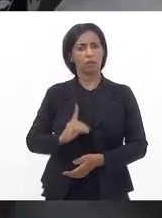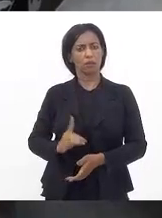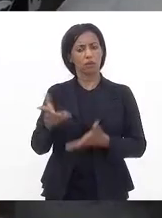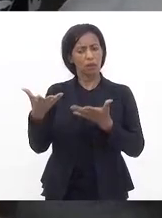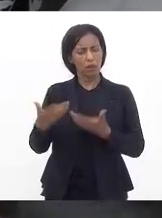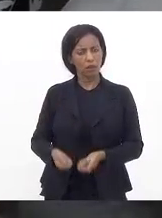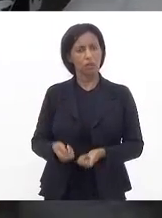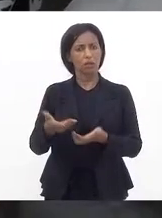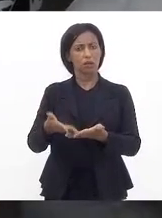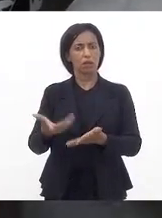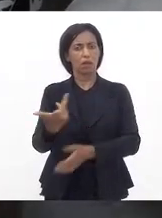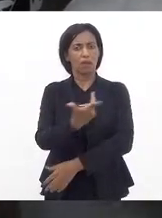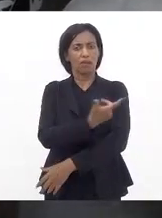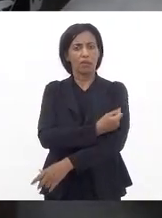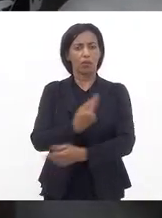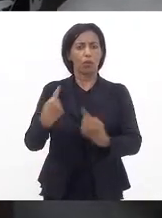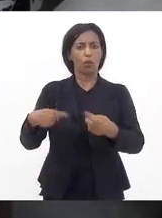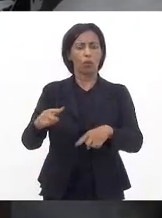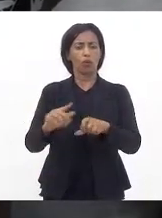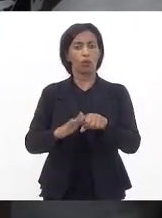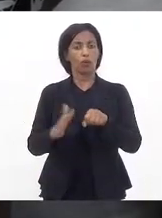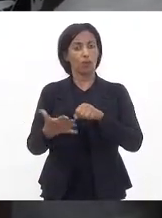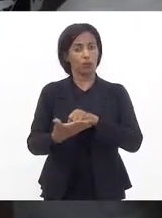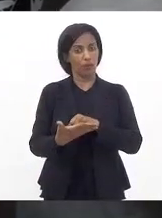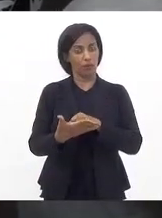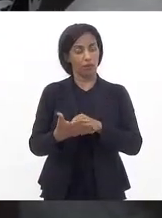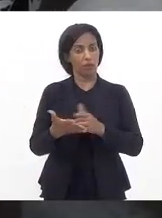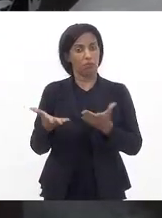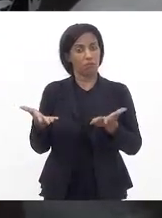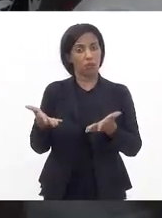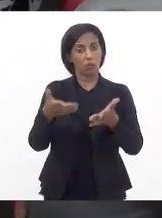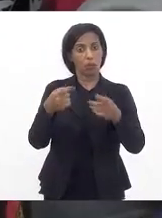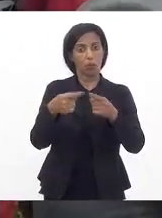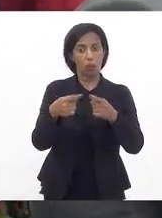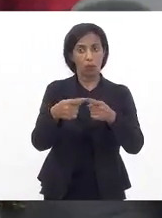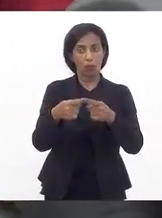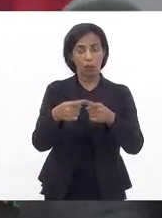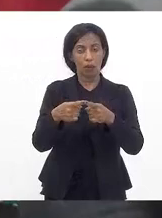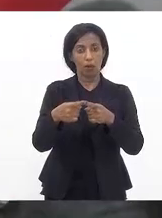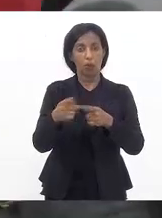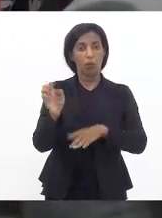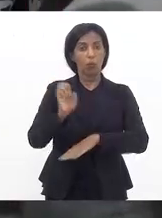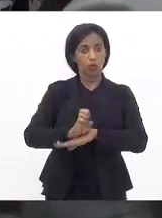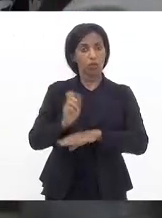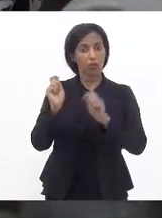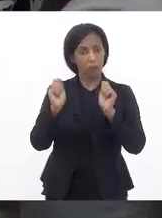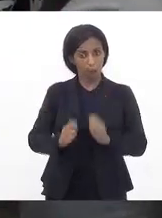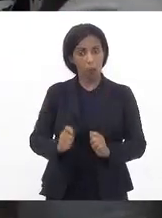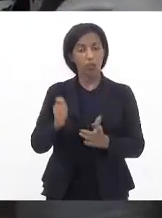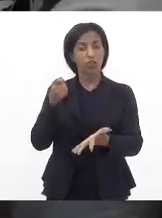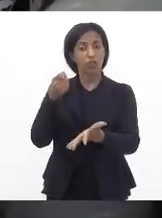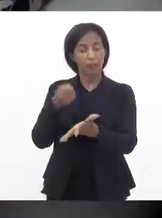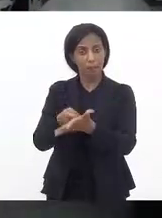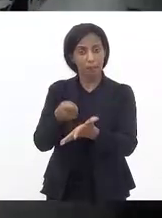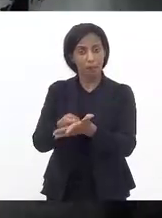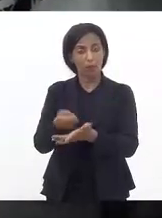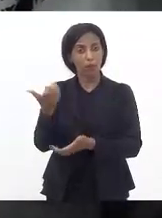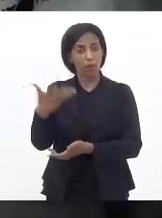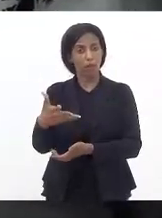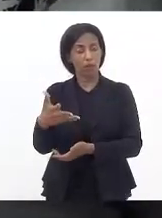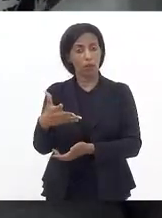submetam com funcionamente a vacinação contra convite de acordo com a decisão o estado pode impor aos cidadãos que se recusem a